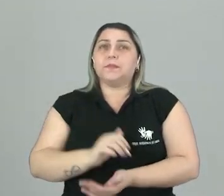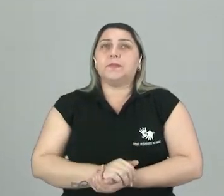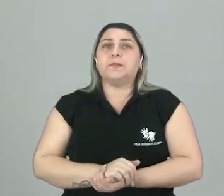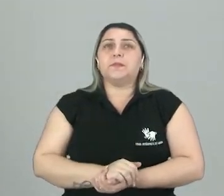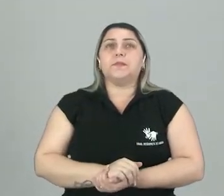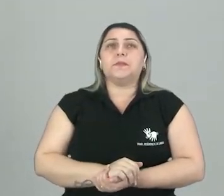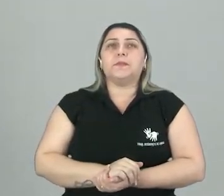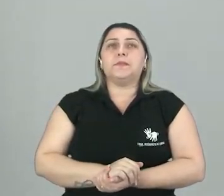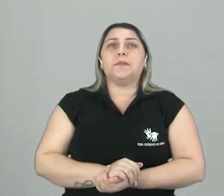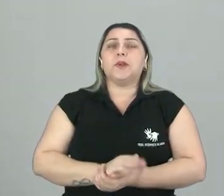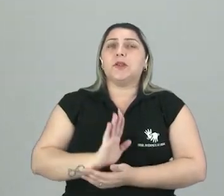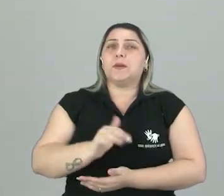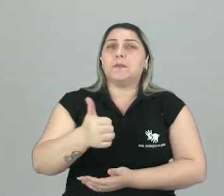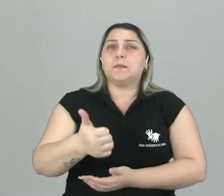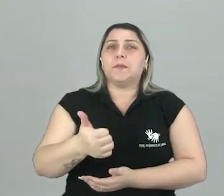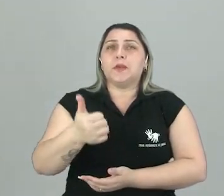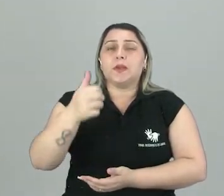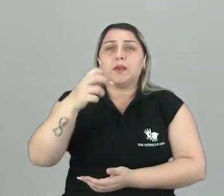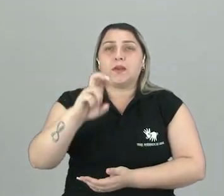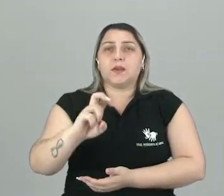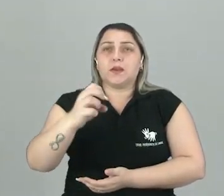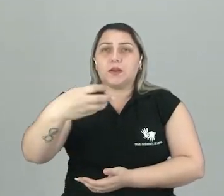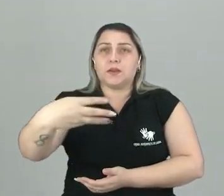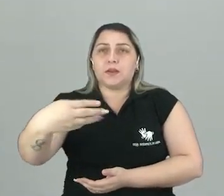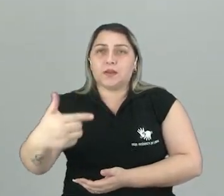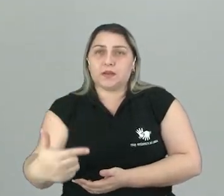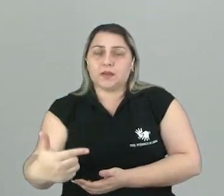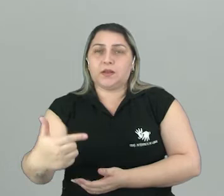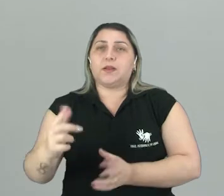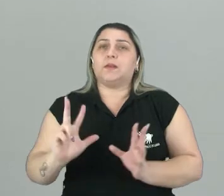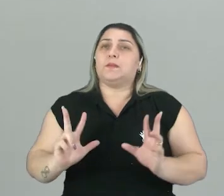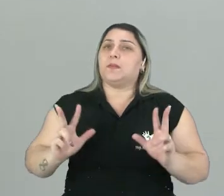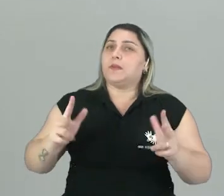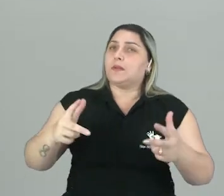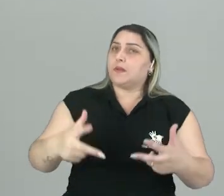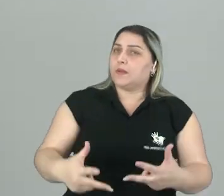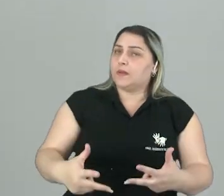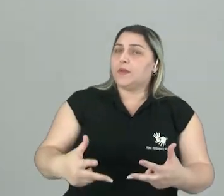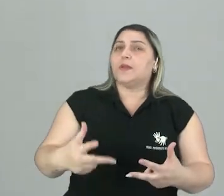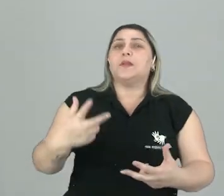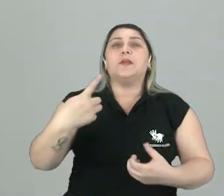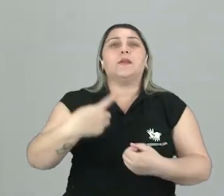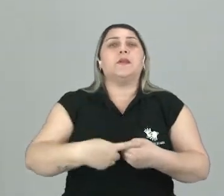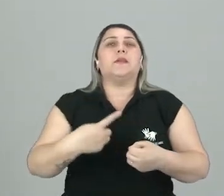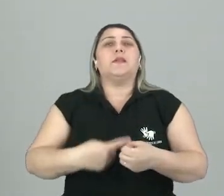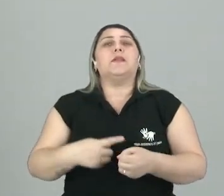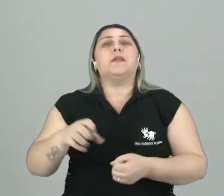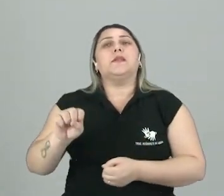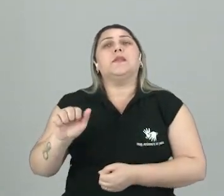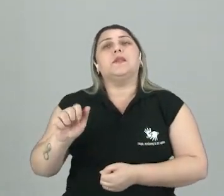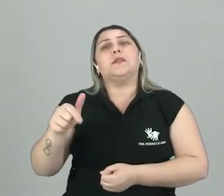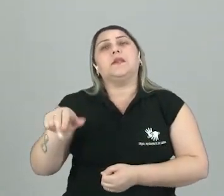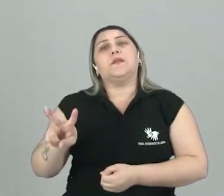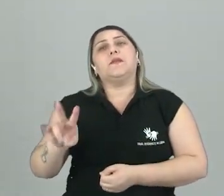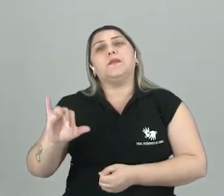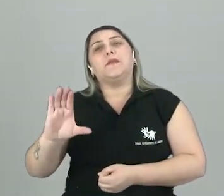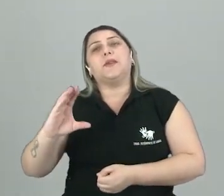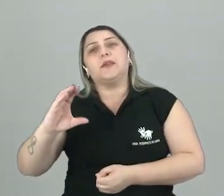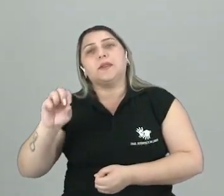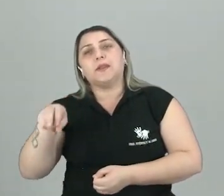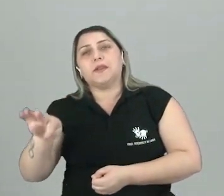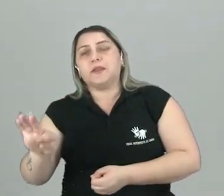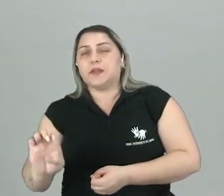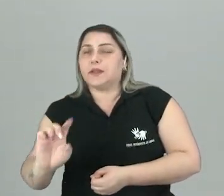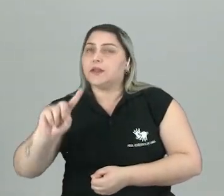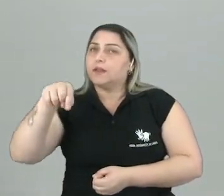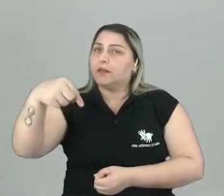primeira eleição já no ano de 1532 para a Câmara Municipal de São Vicente, e aí posteriormente